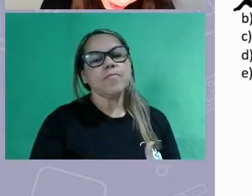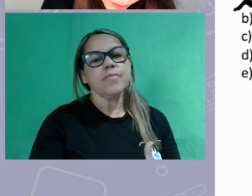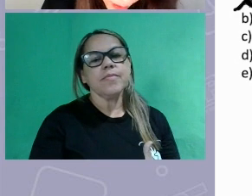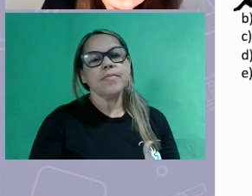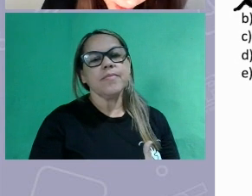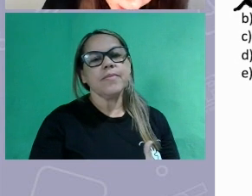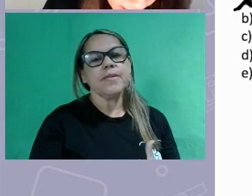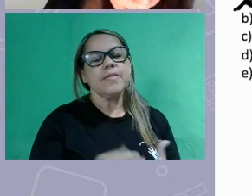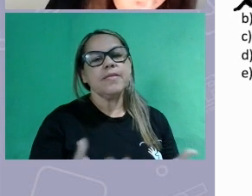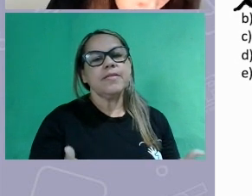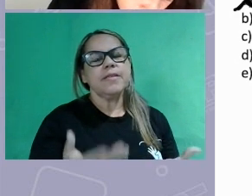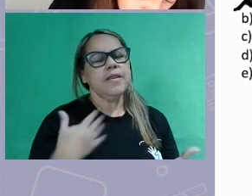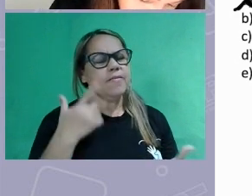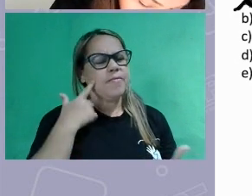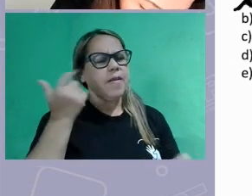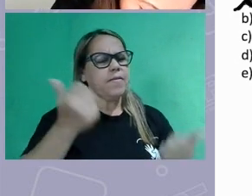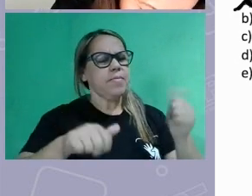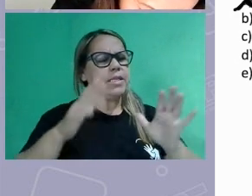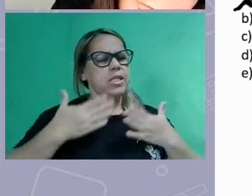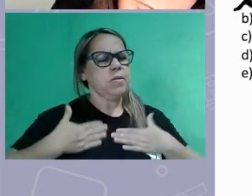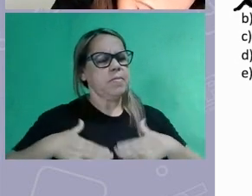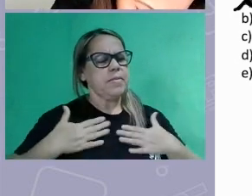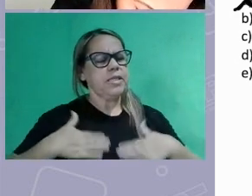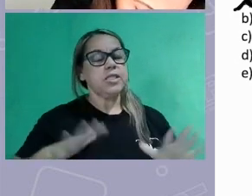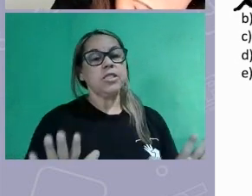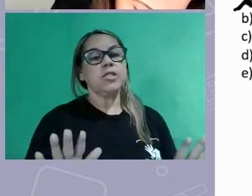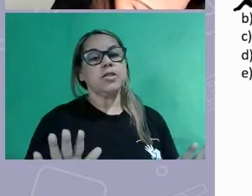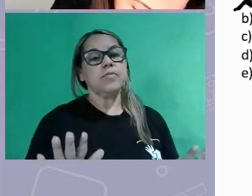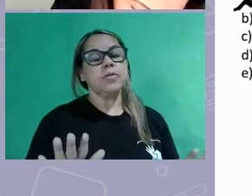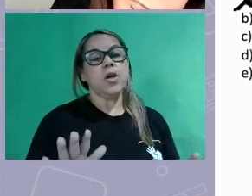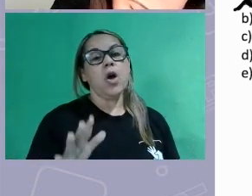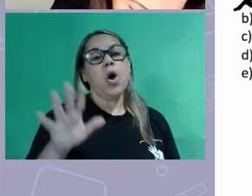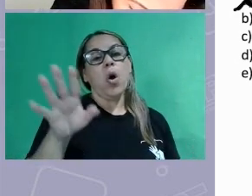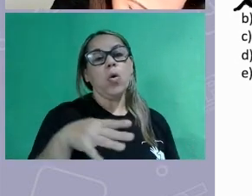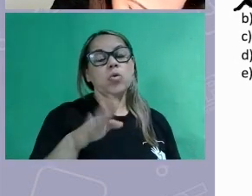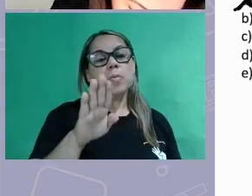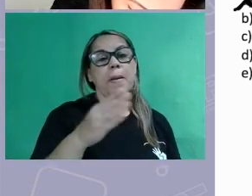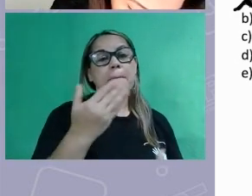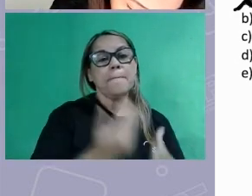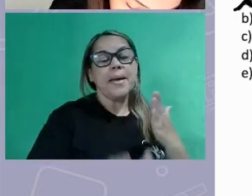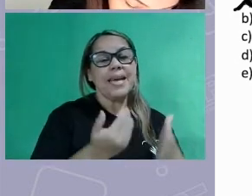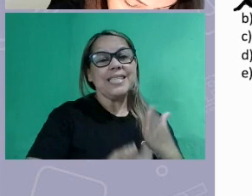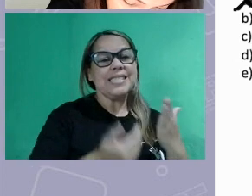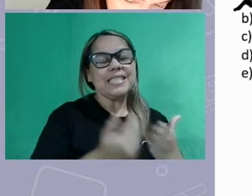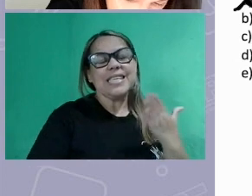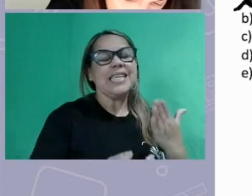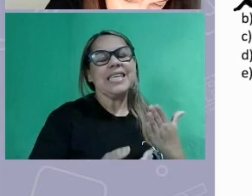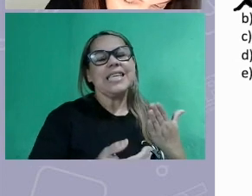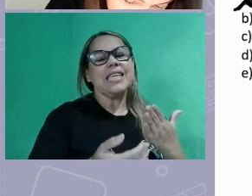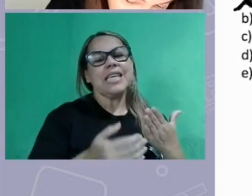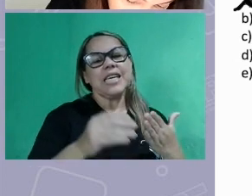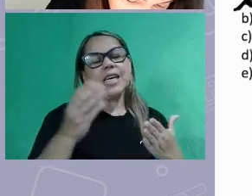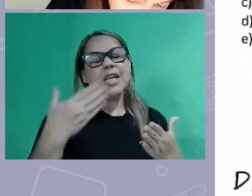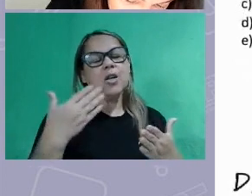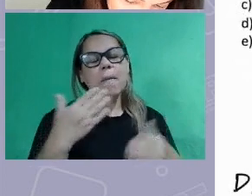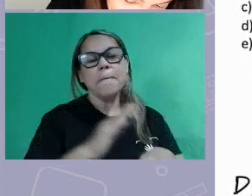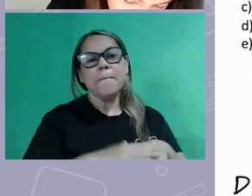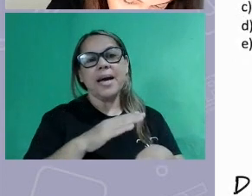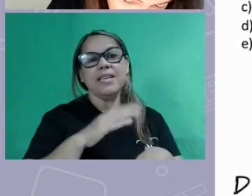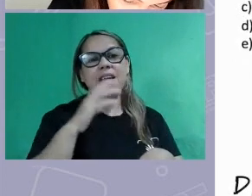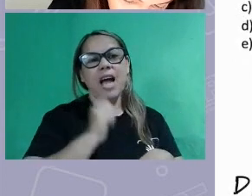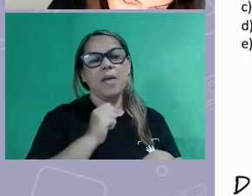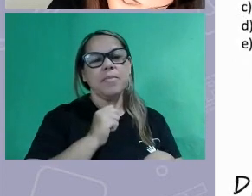vamos analisar aqui com mais cuidado o urso B perde calor mais rapidamente que o urso A então o calor